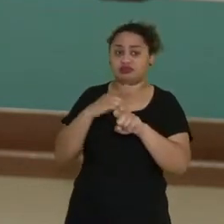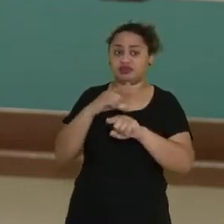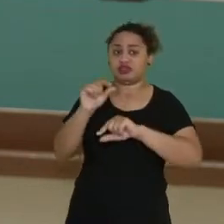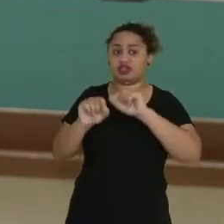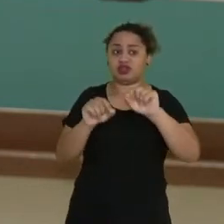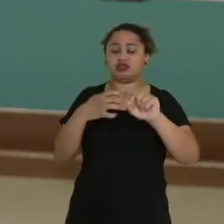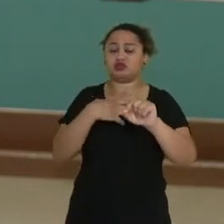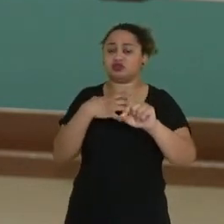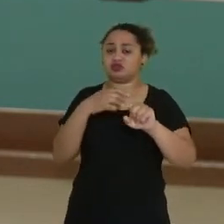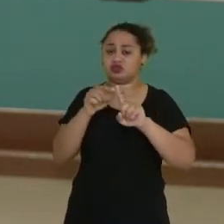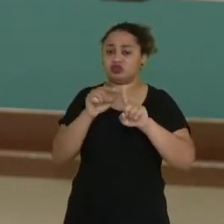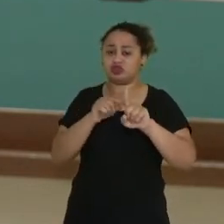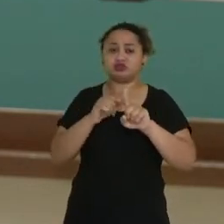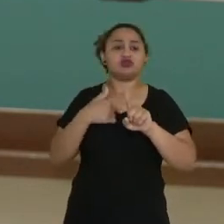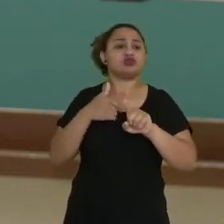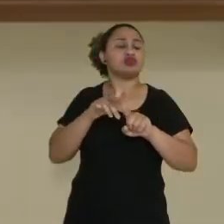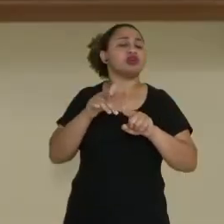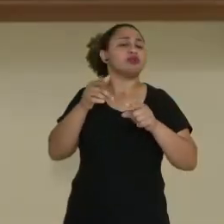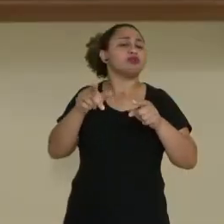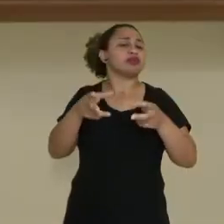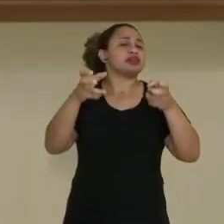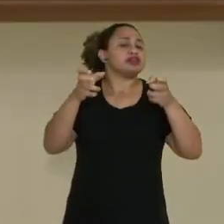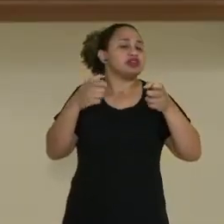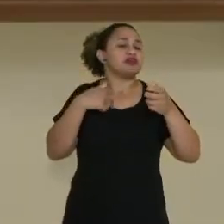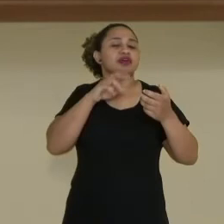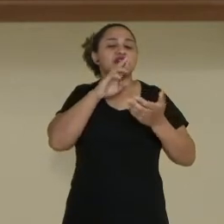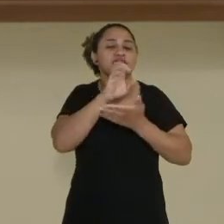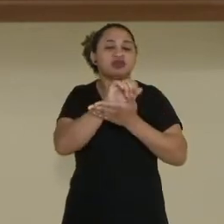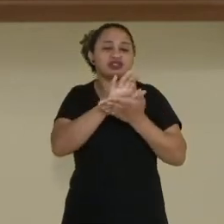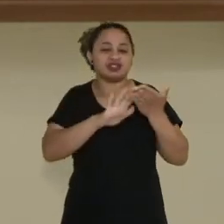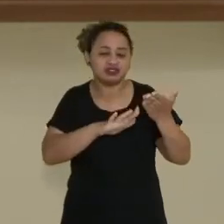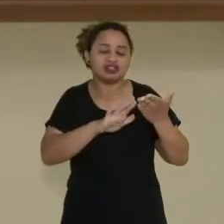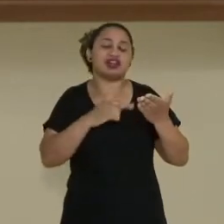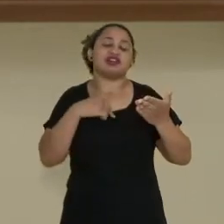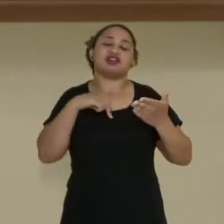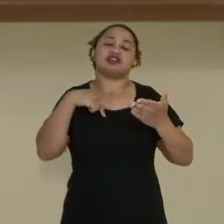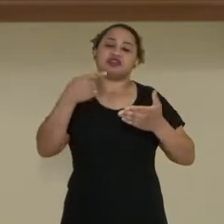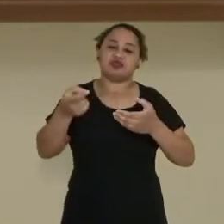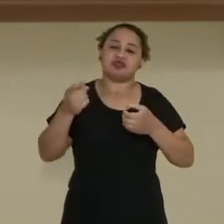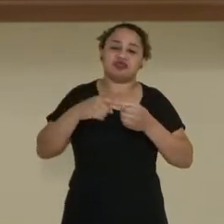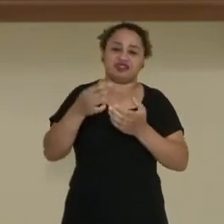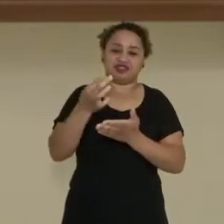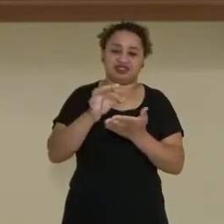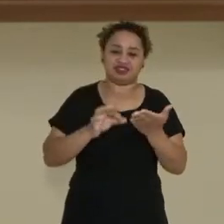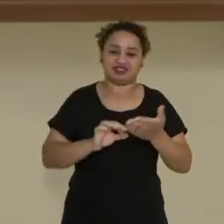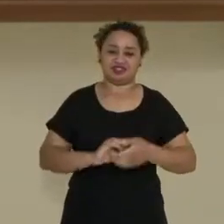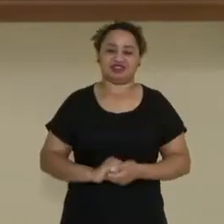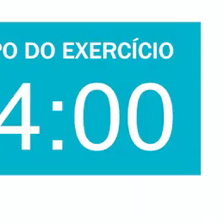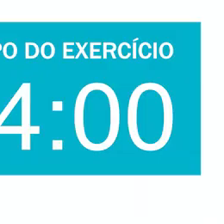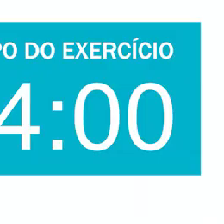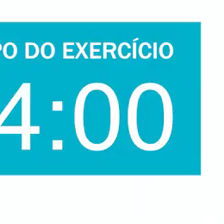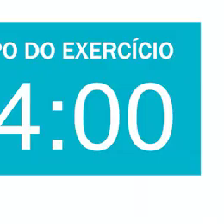vocativo? Identifique. Faz aí, que eu te aguardo aqui. É rapidinho.